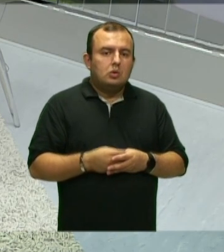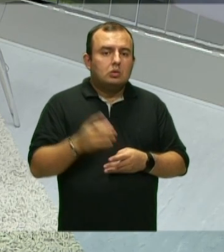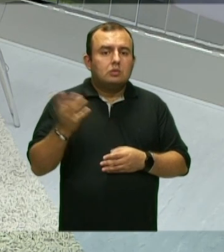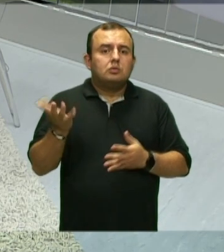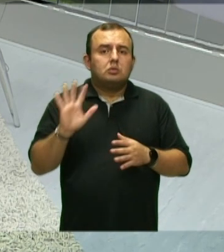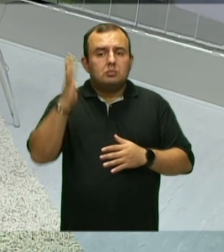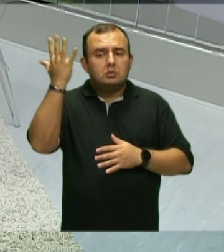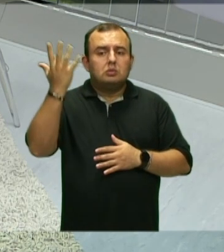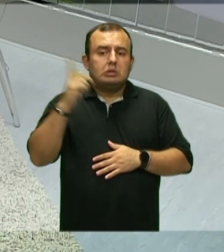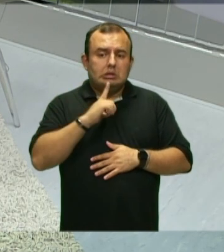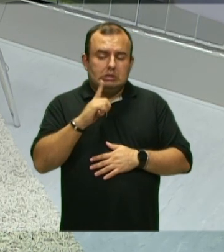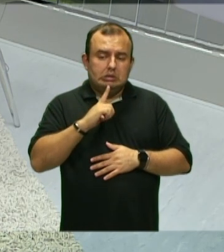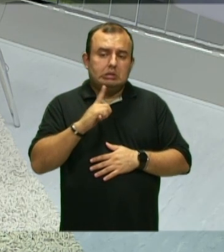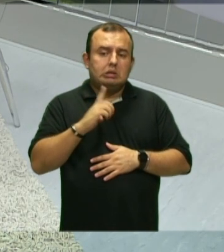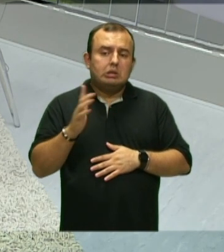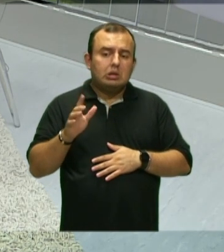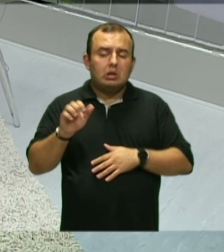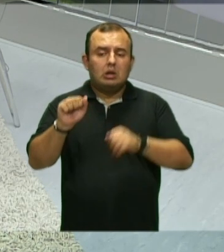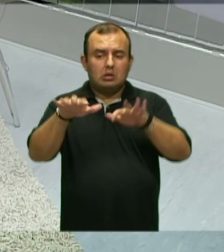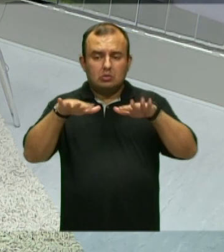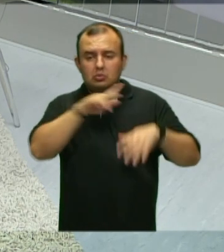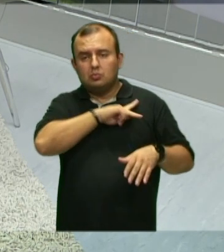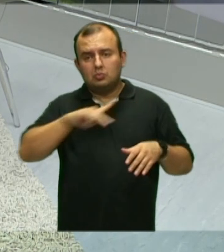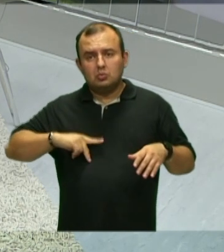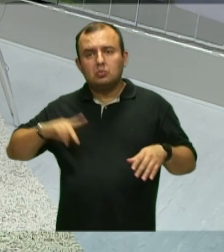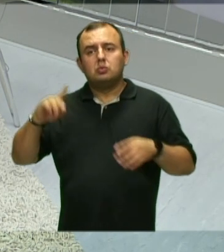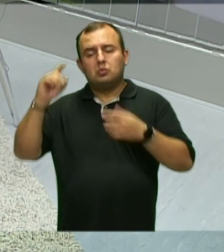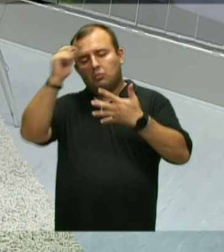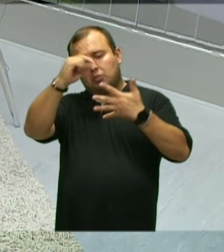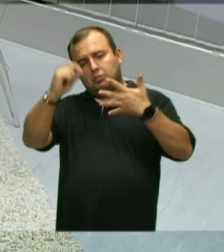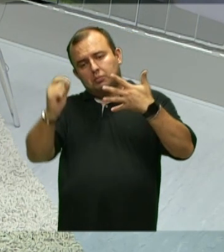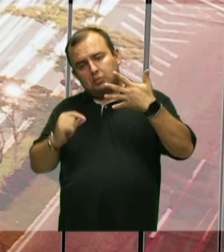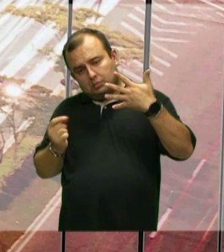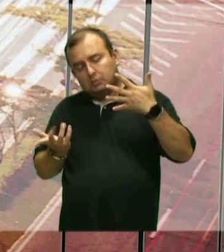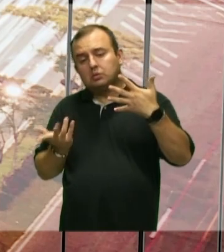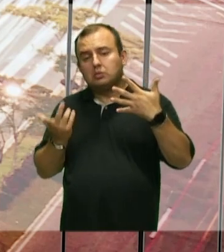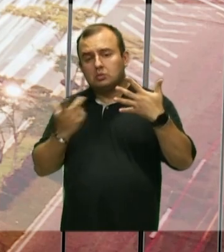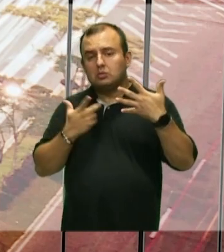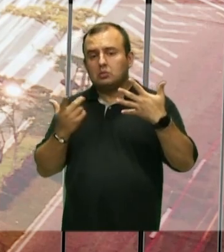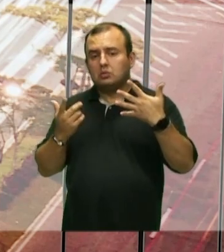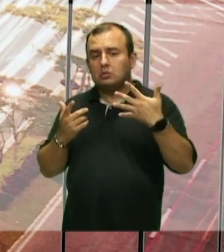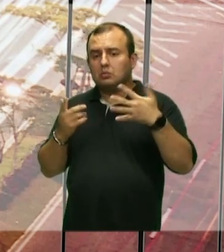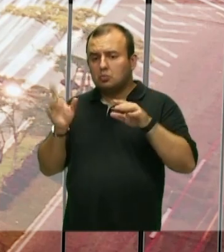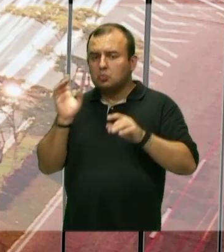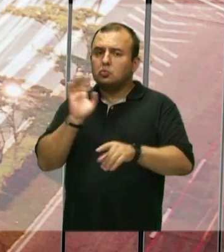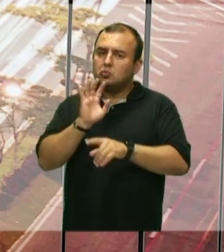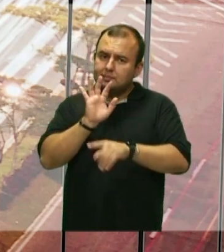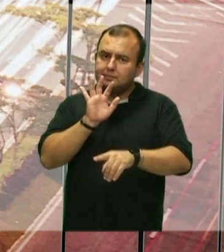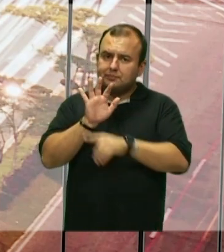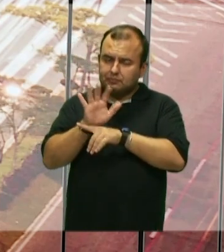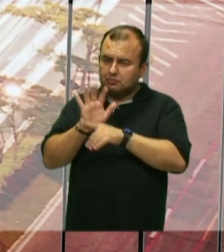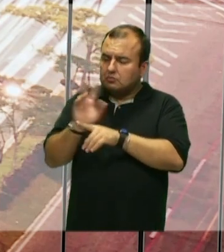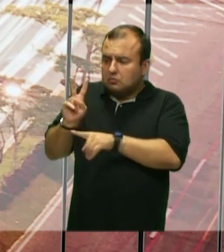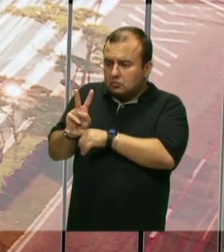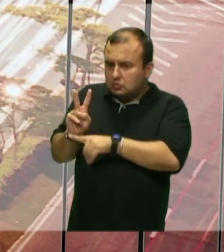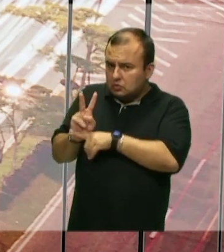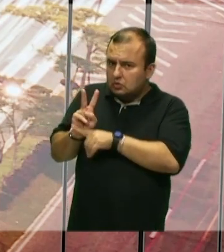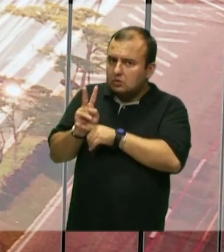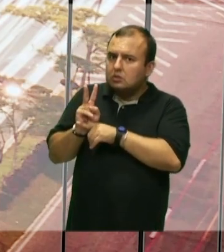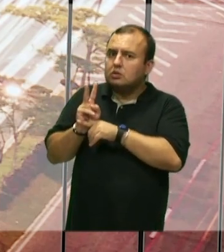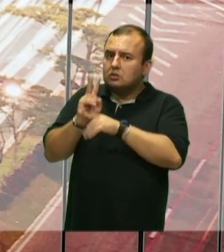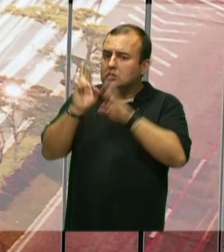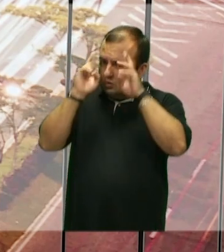audiências públicas e o que os delegados foram pontuando, elas ficaram um pouco mais preservadas no texto final, elas foram um pouco